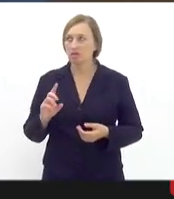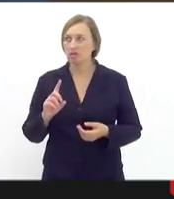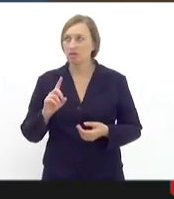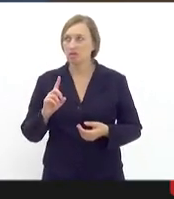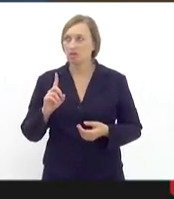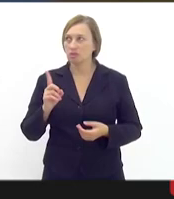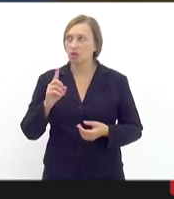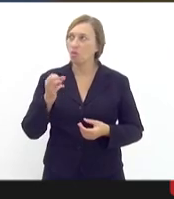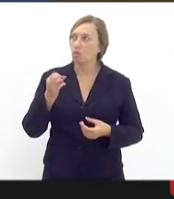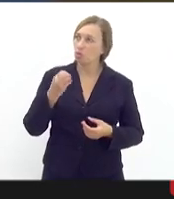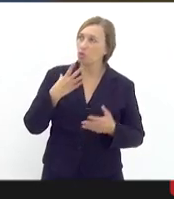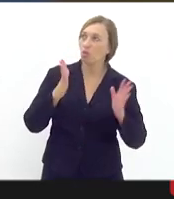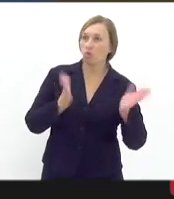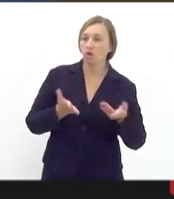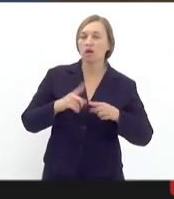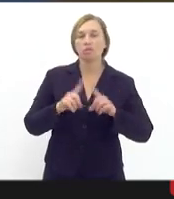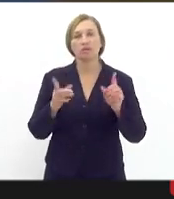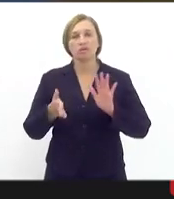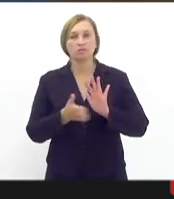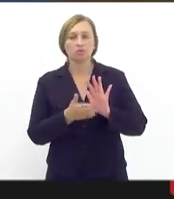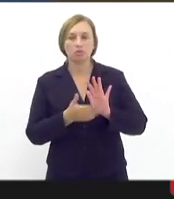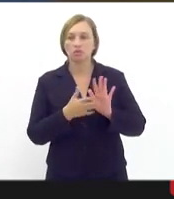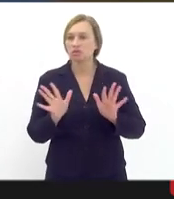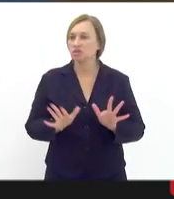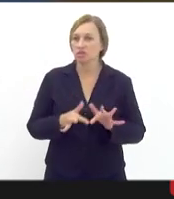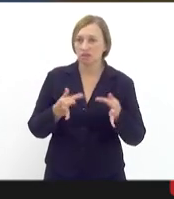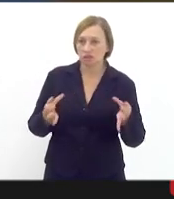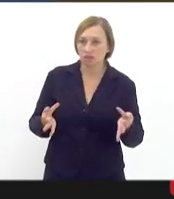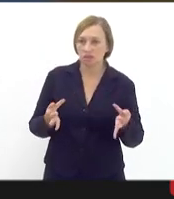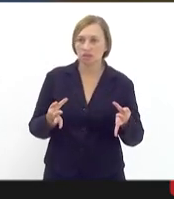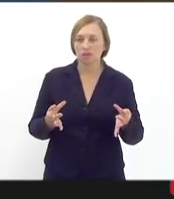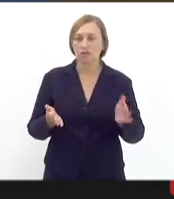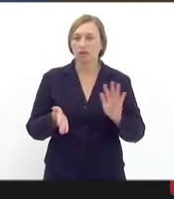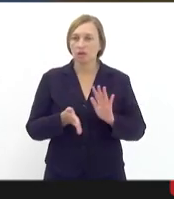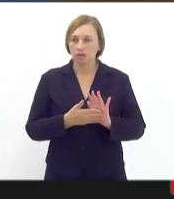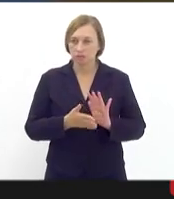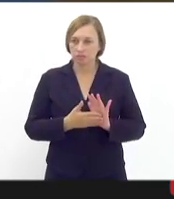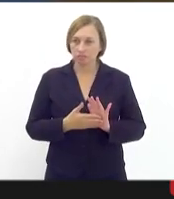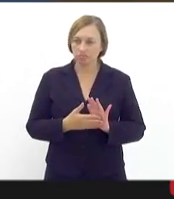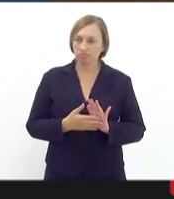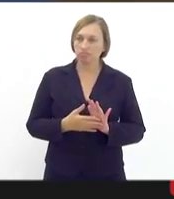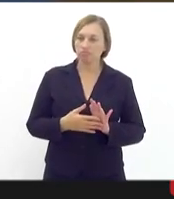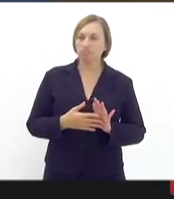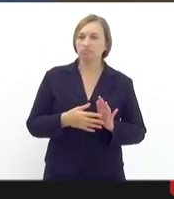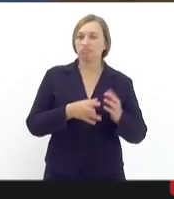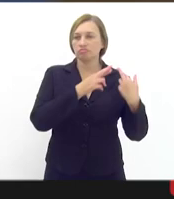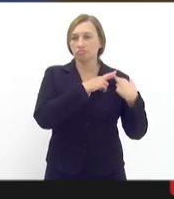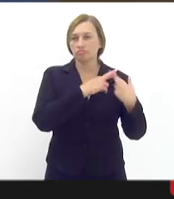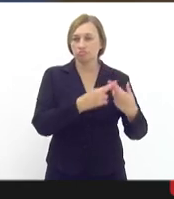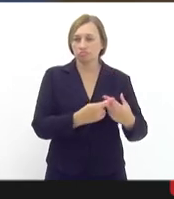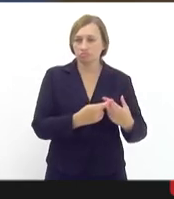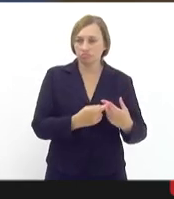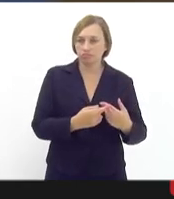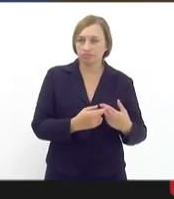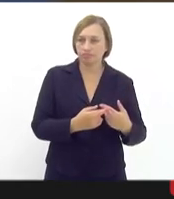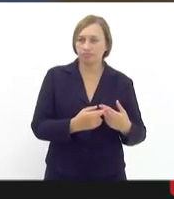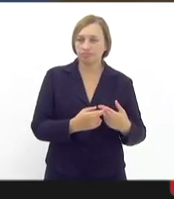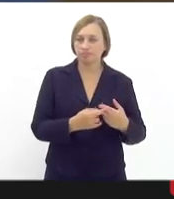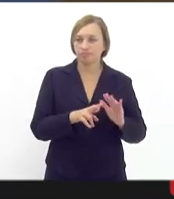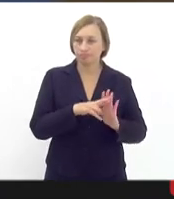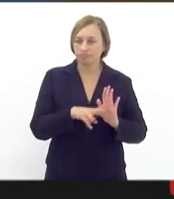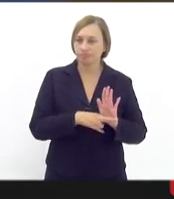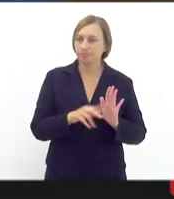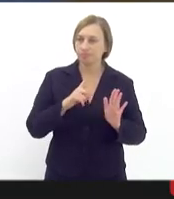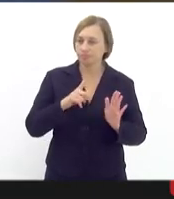suficiente hoje. E nós estamos propondo coisas simples. Estamos propondo que no regime de responsabilidades, se tem pagamento